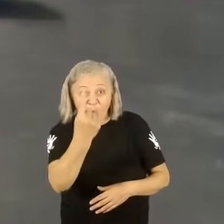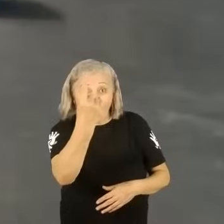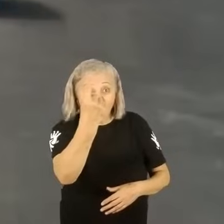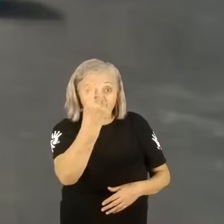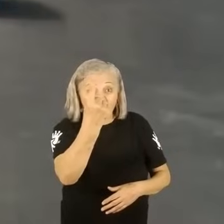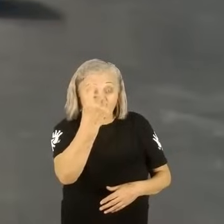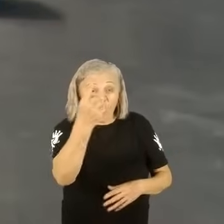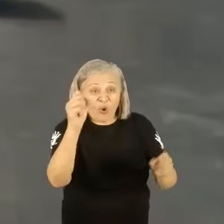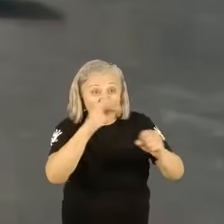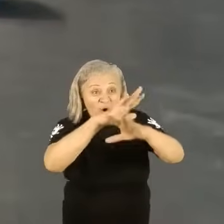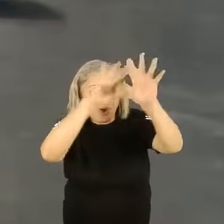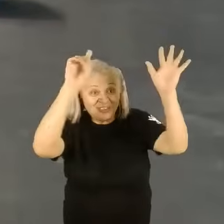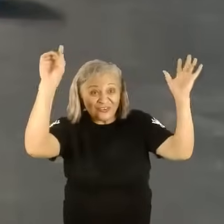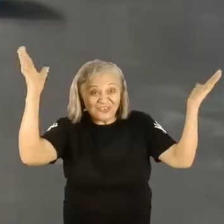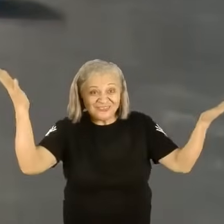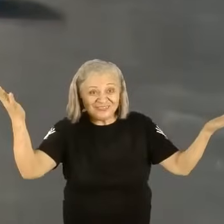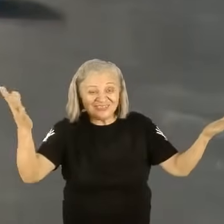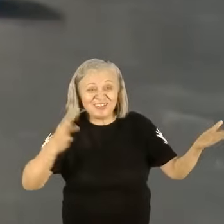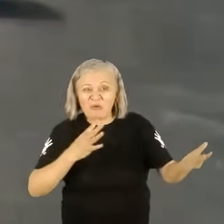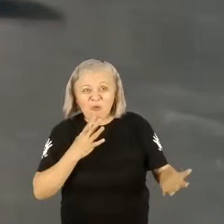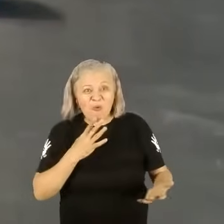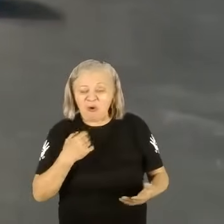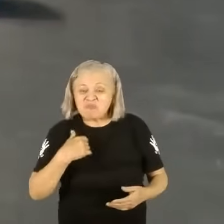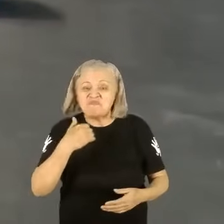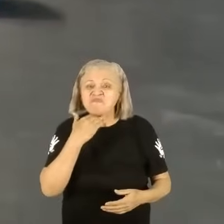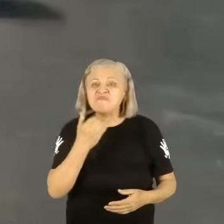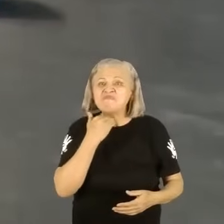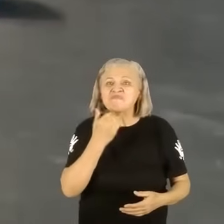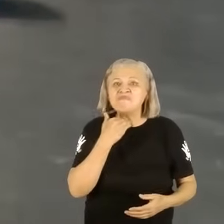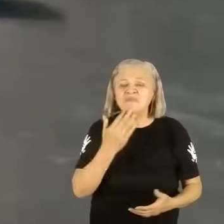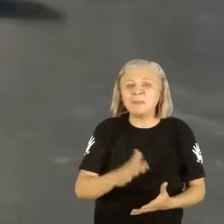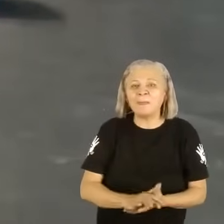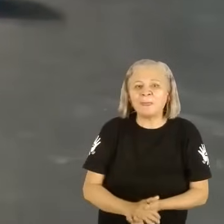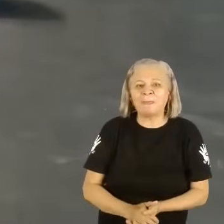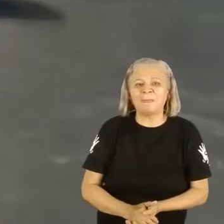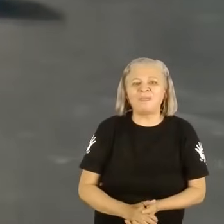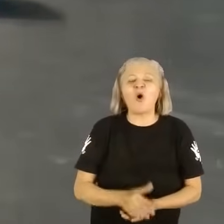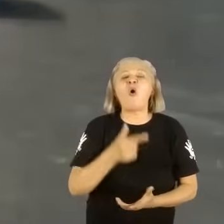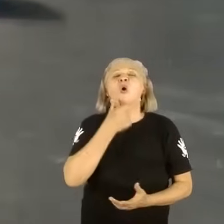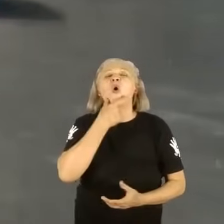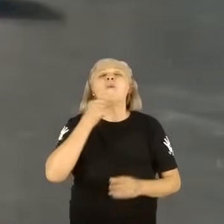Dinossauros, tem mais alguém? Mas havia uma música que ele cantava: eu era pobre,